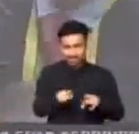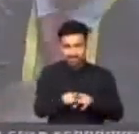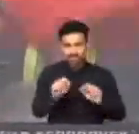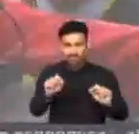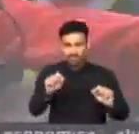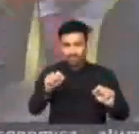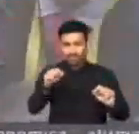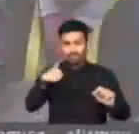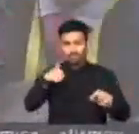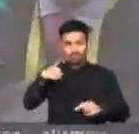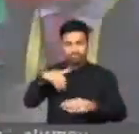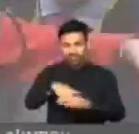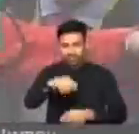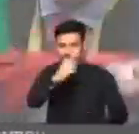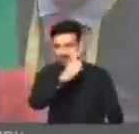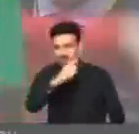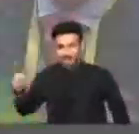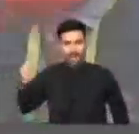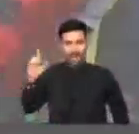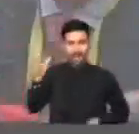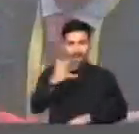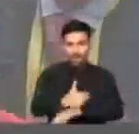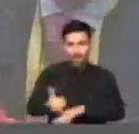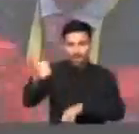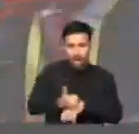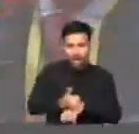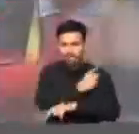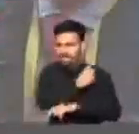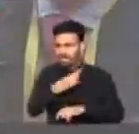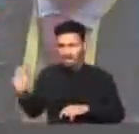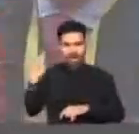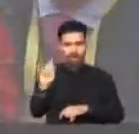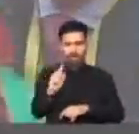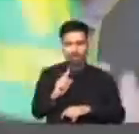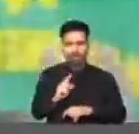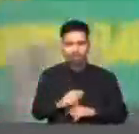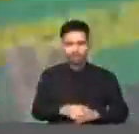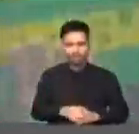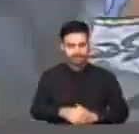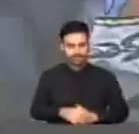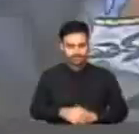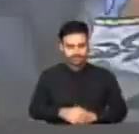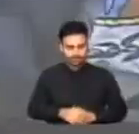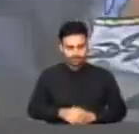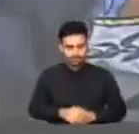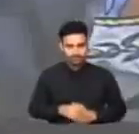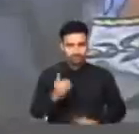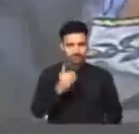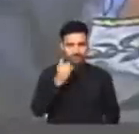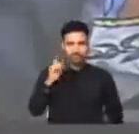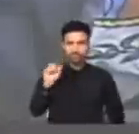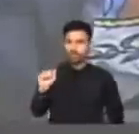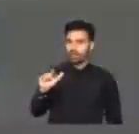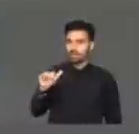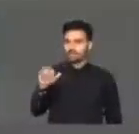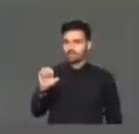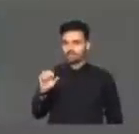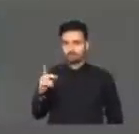É não ao golpe, não ao golpe. Deputada Alice